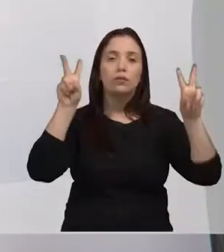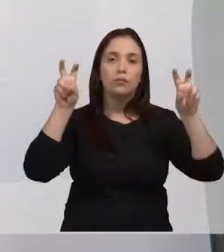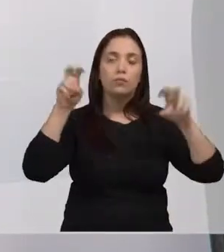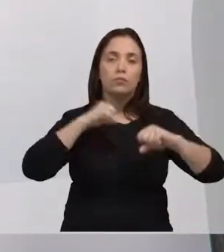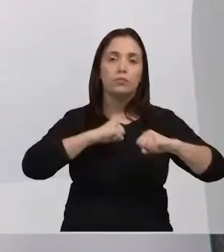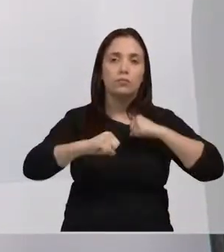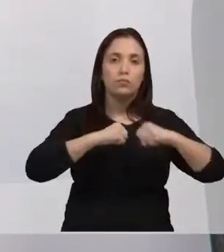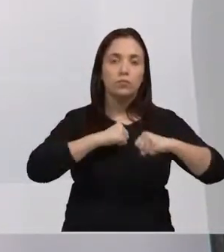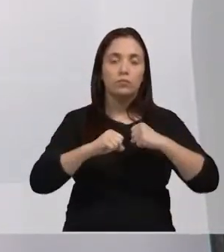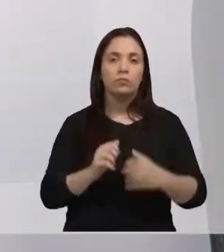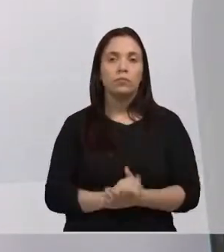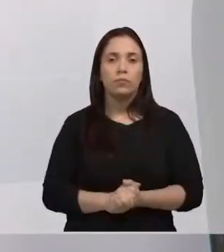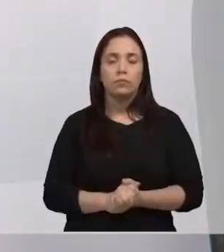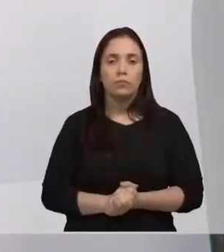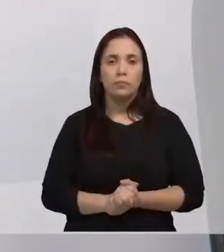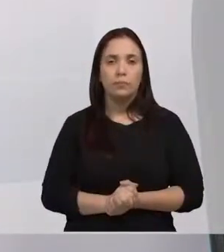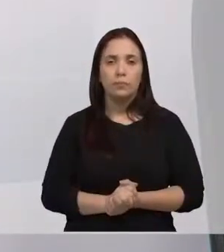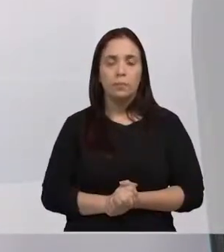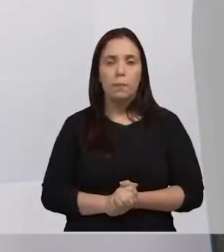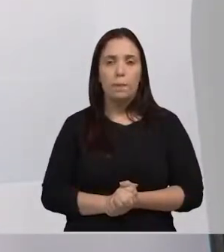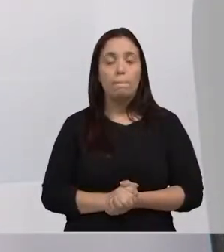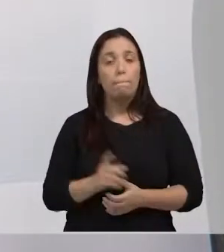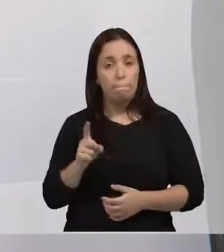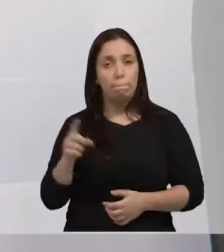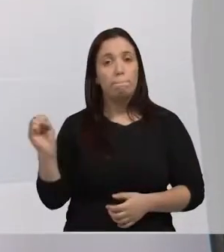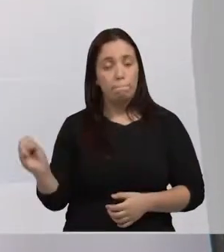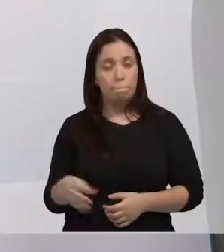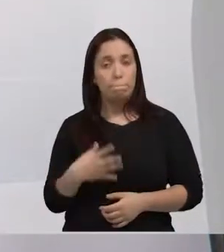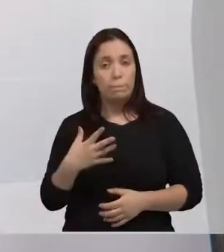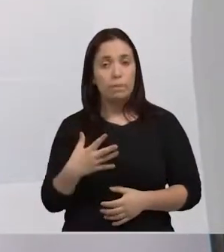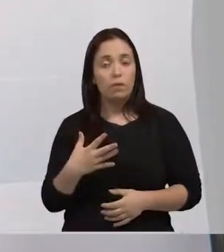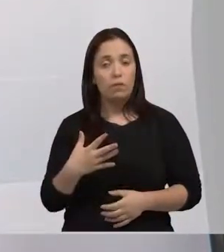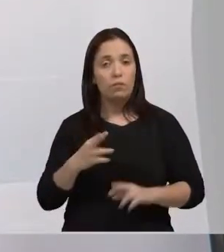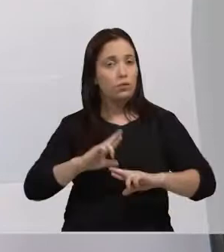política a fazer esse diagnóstico. E é um fato novo.